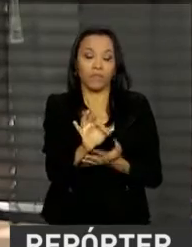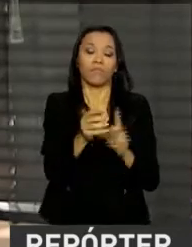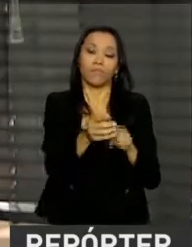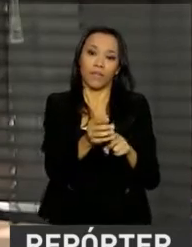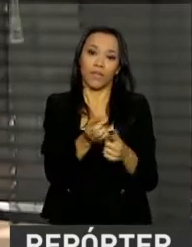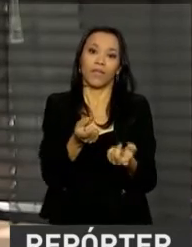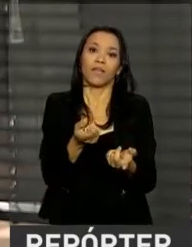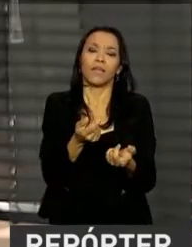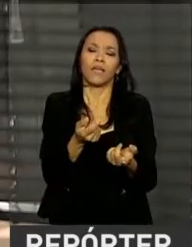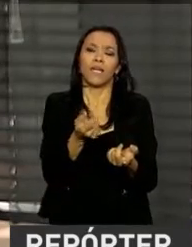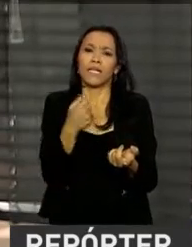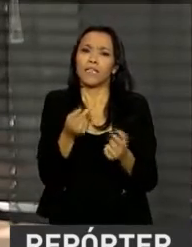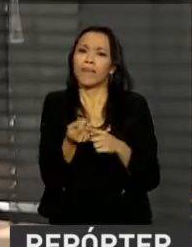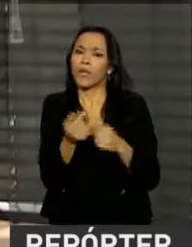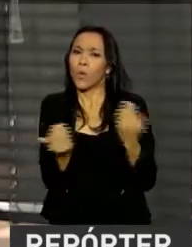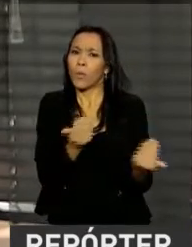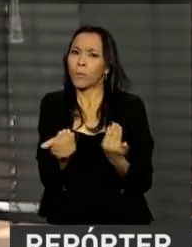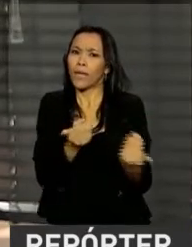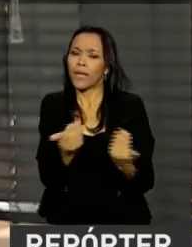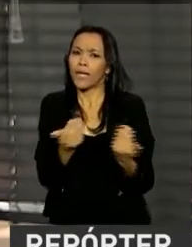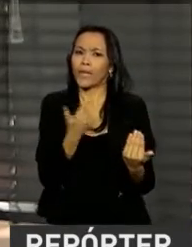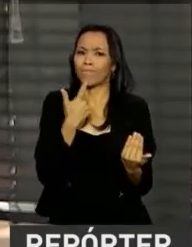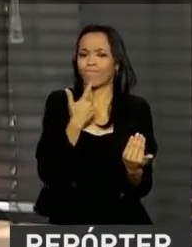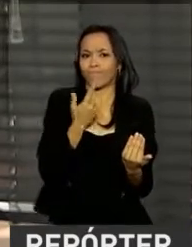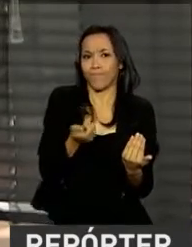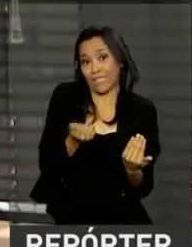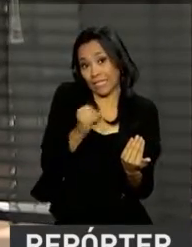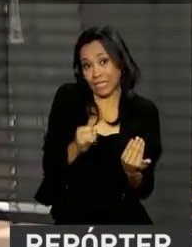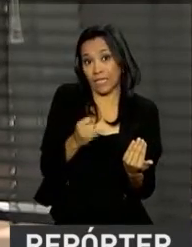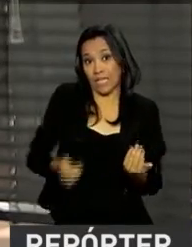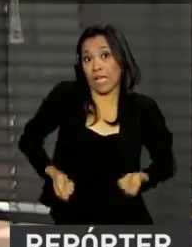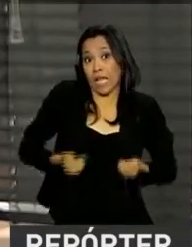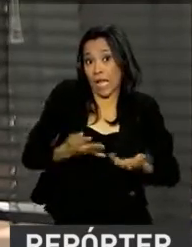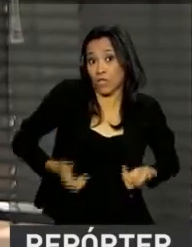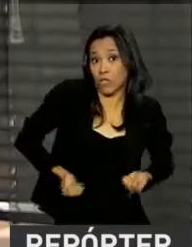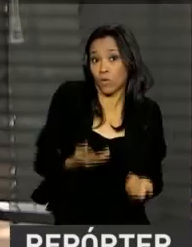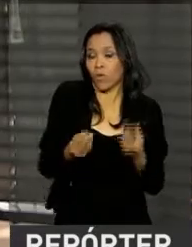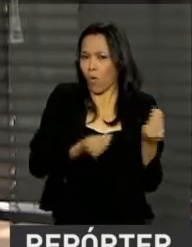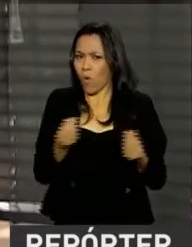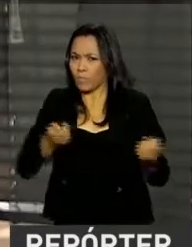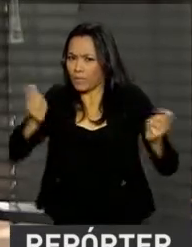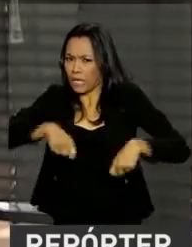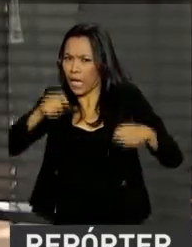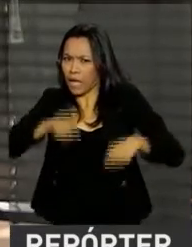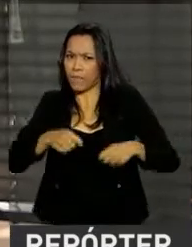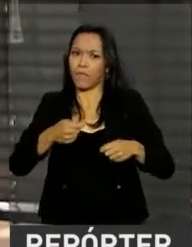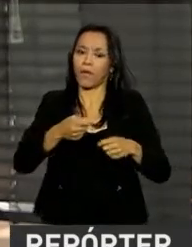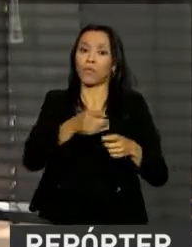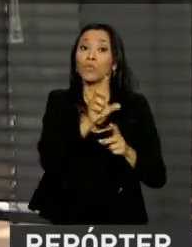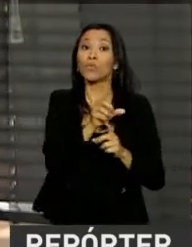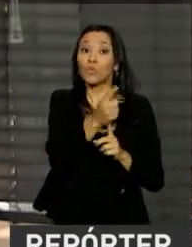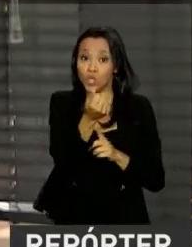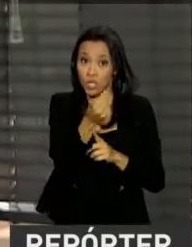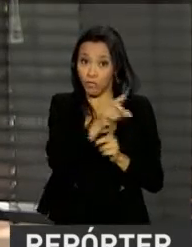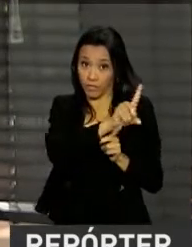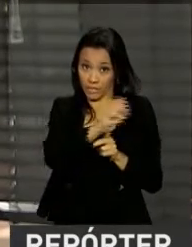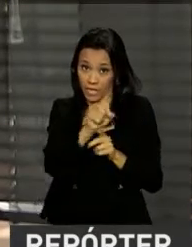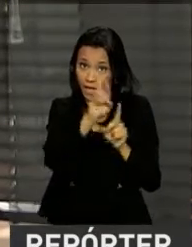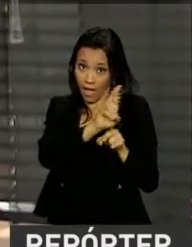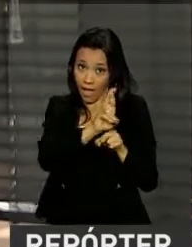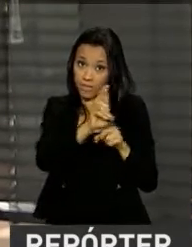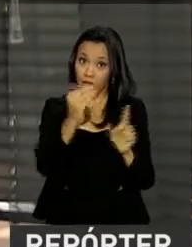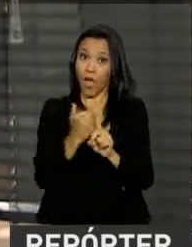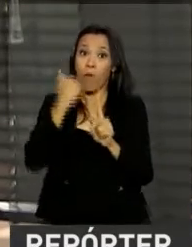ele vai comparar isso com custo que ele teve para poder fazer essa aplicação seja o dinheiro que ele está obtendo 100